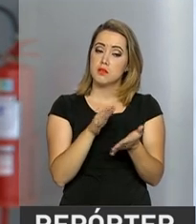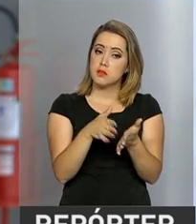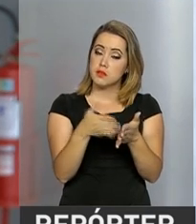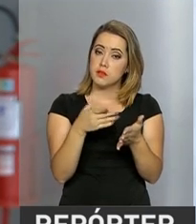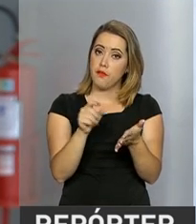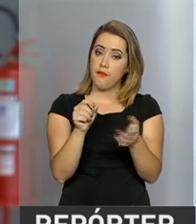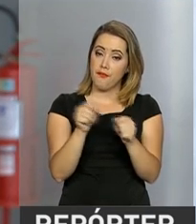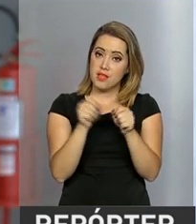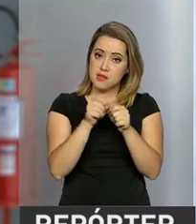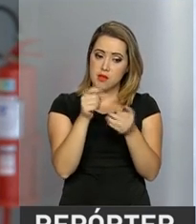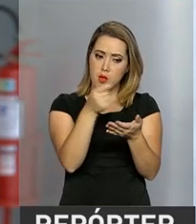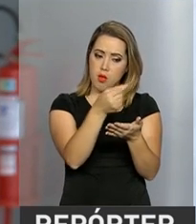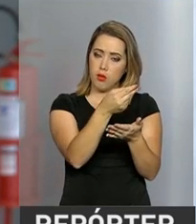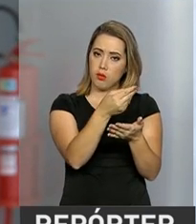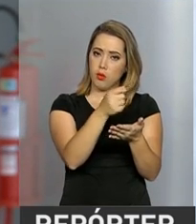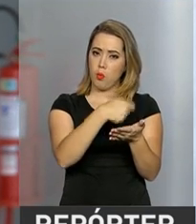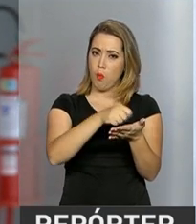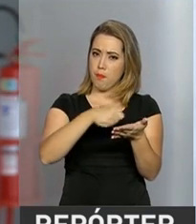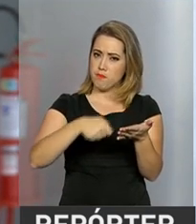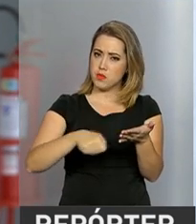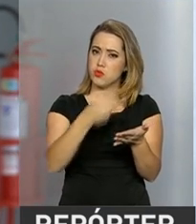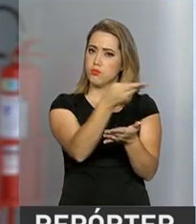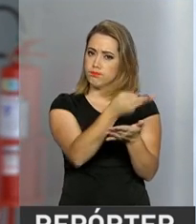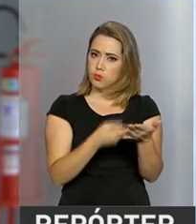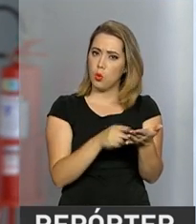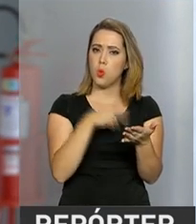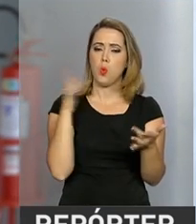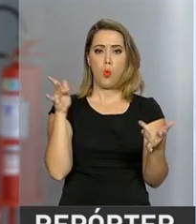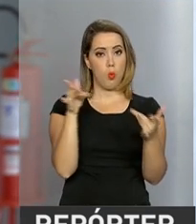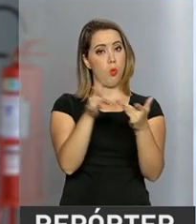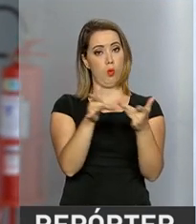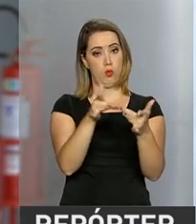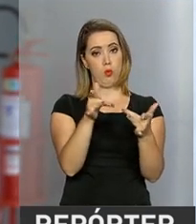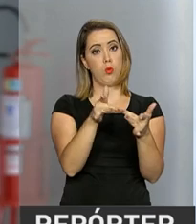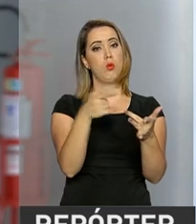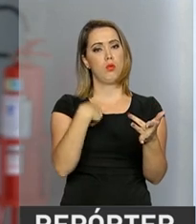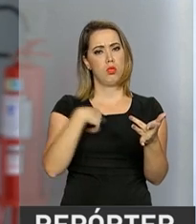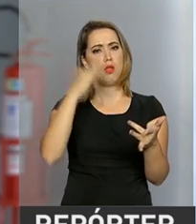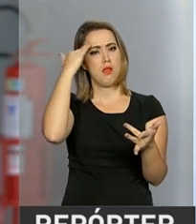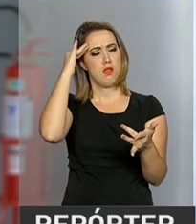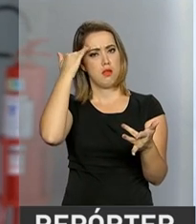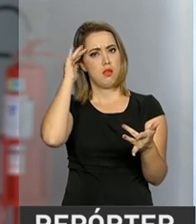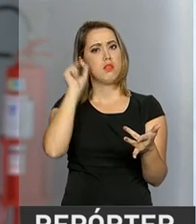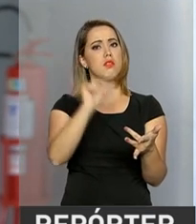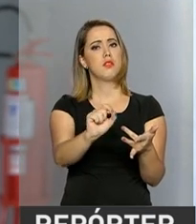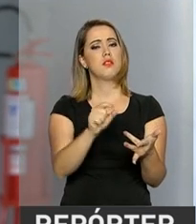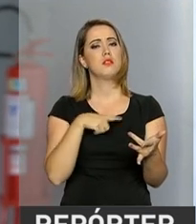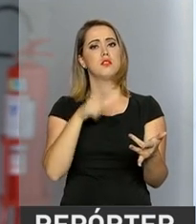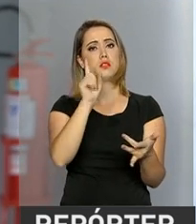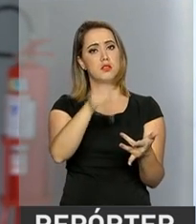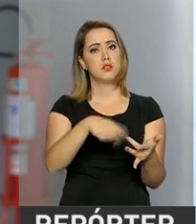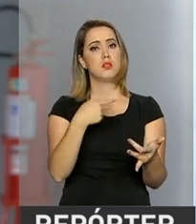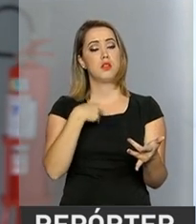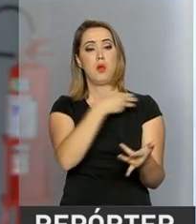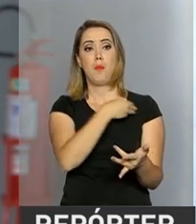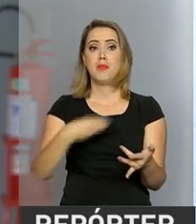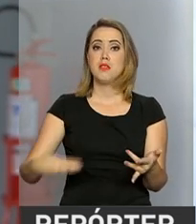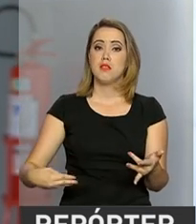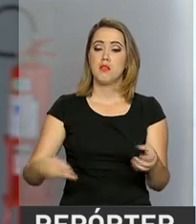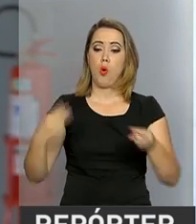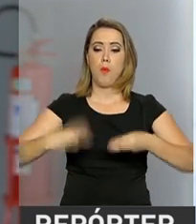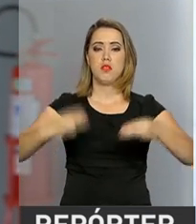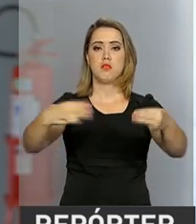pedido concordar com a presença das Forças Armadas e entender que são elas a cargo do Ministério da